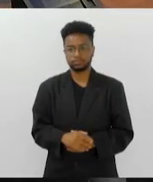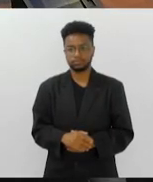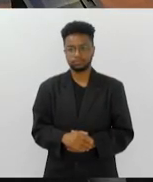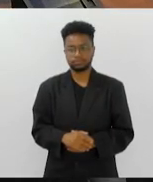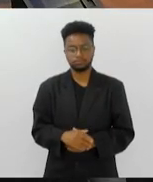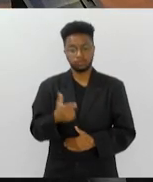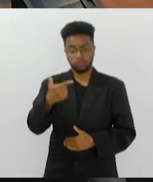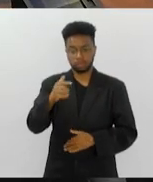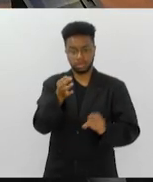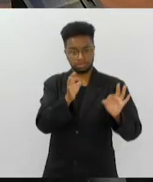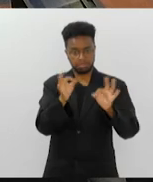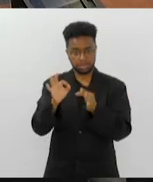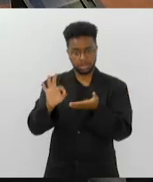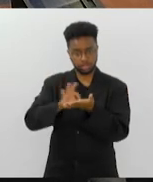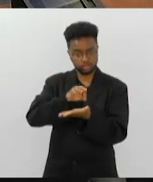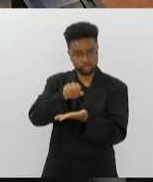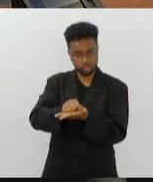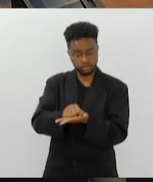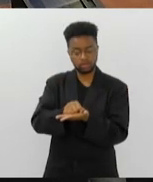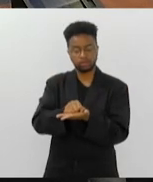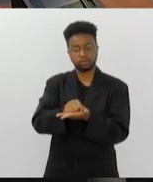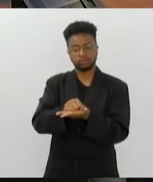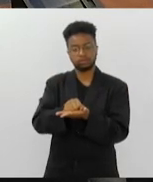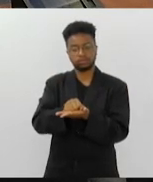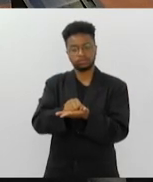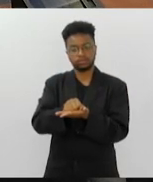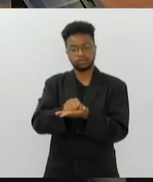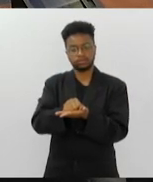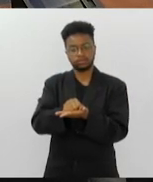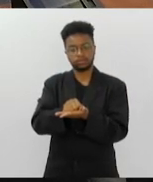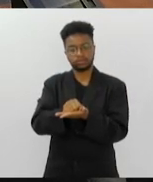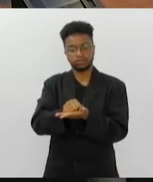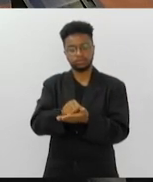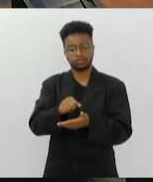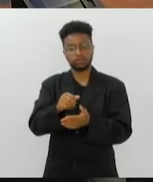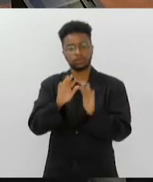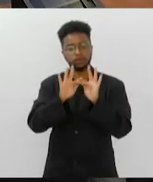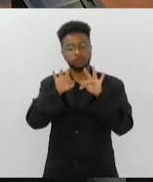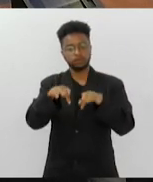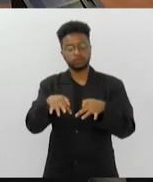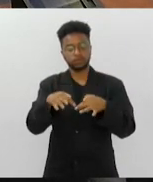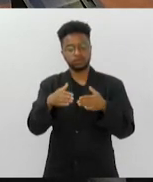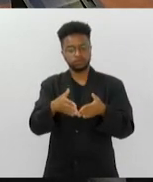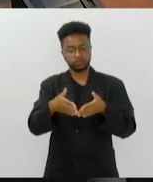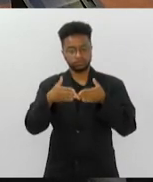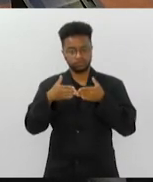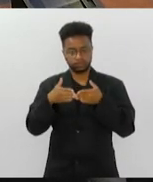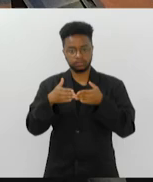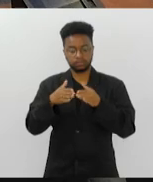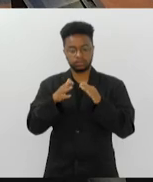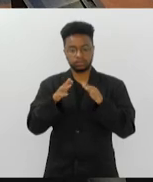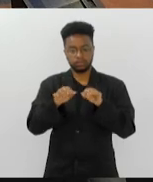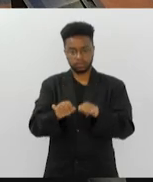E não havendo mais oradores inscritos, está suspensa a